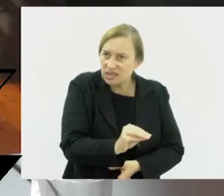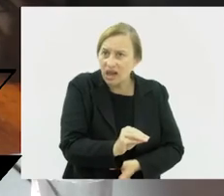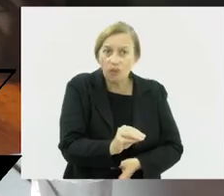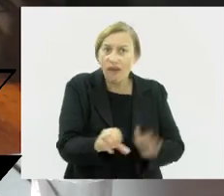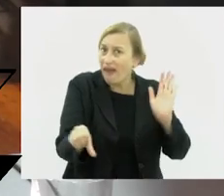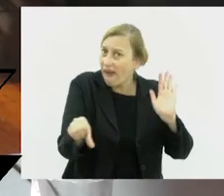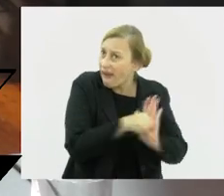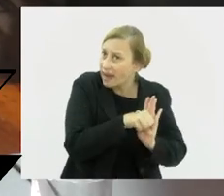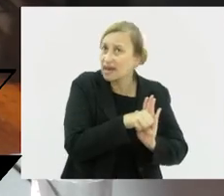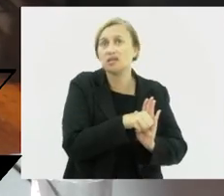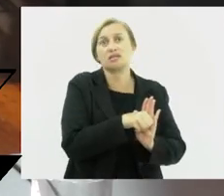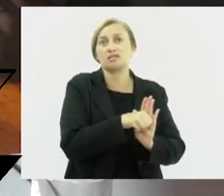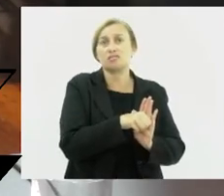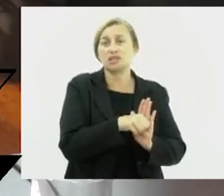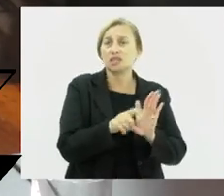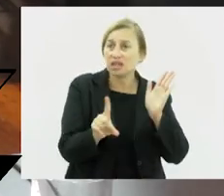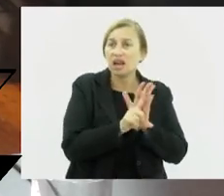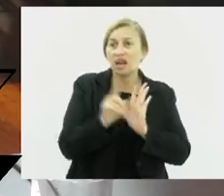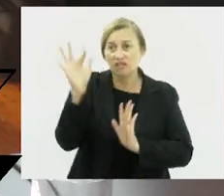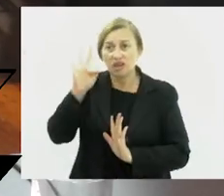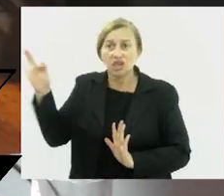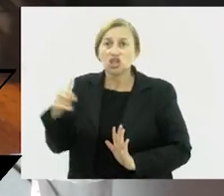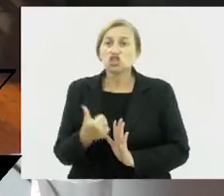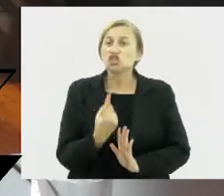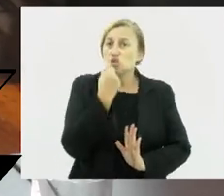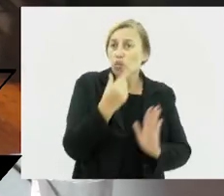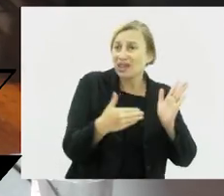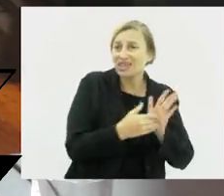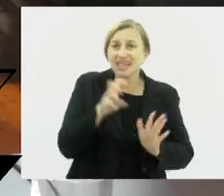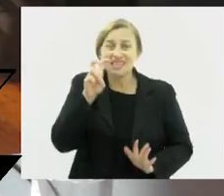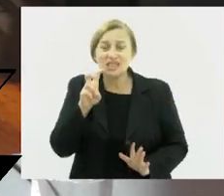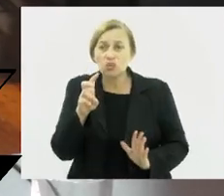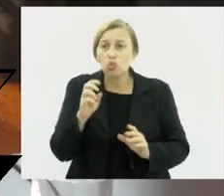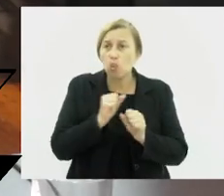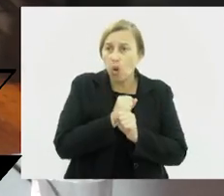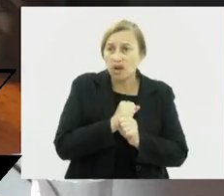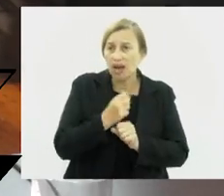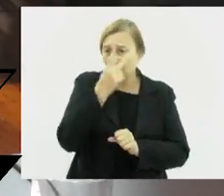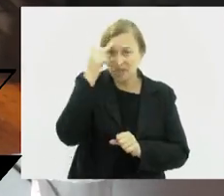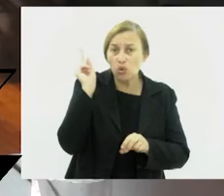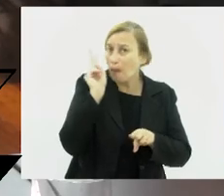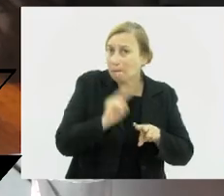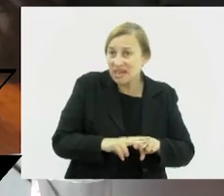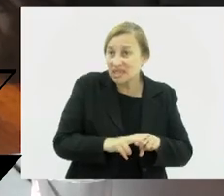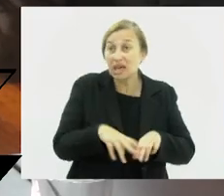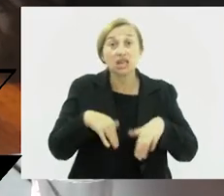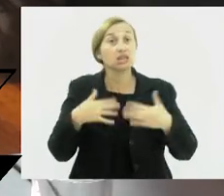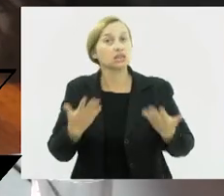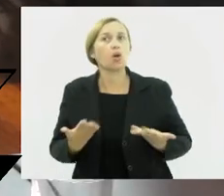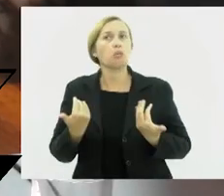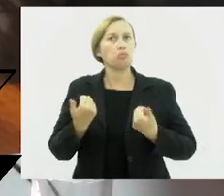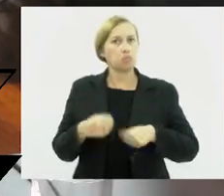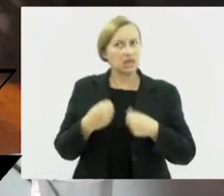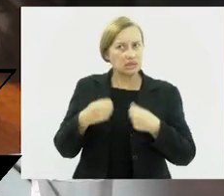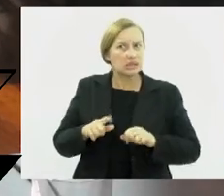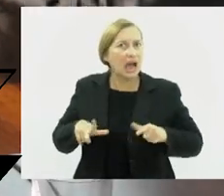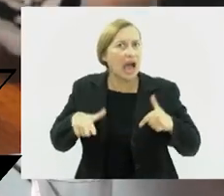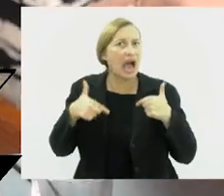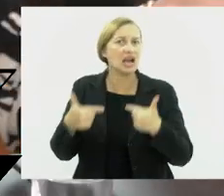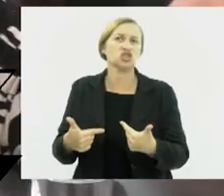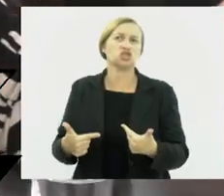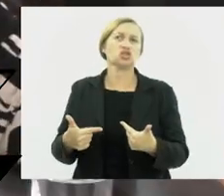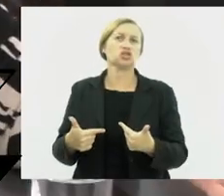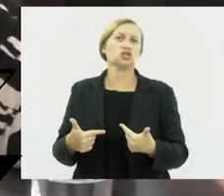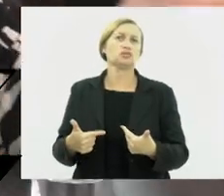que coloca de 1 a 5 anos a pessoa na prisão. Então, a gente tem que colocar isso